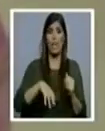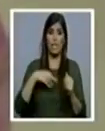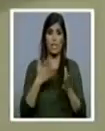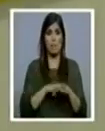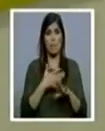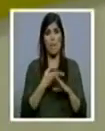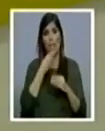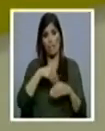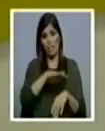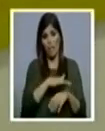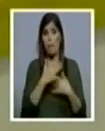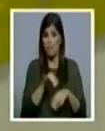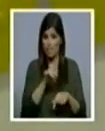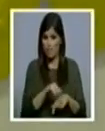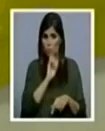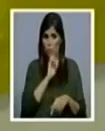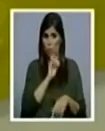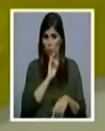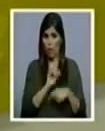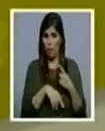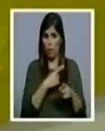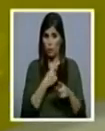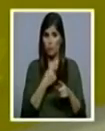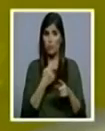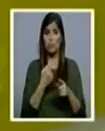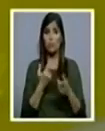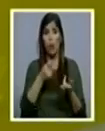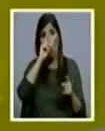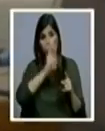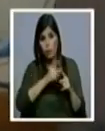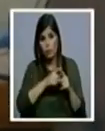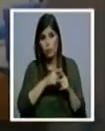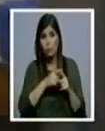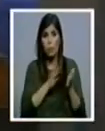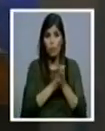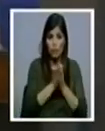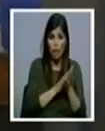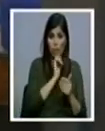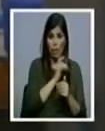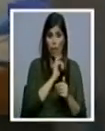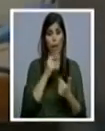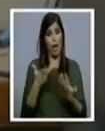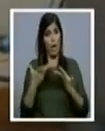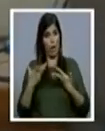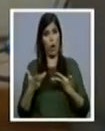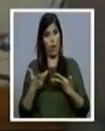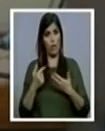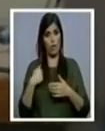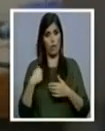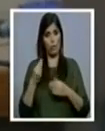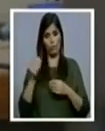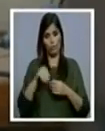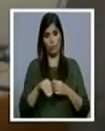solo. Mas será que este composto pode ter outras utilidades? Então, neste momento, eu